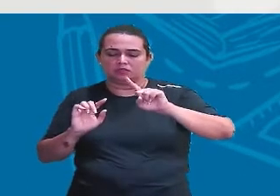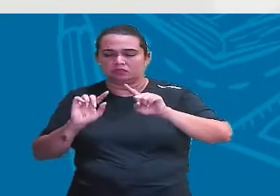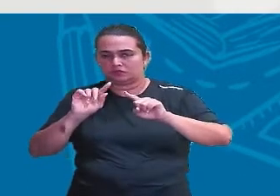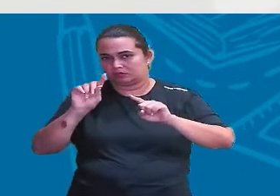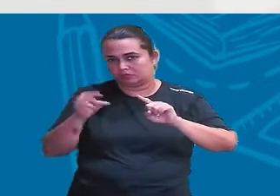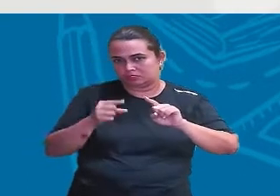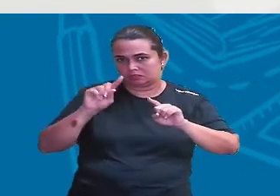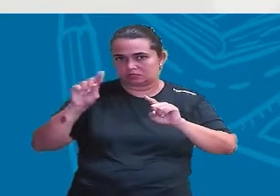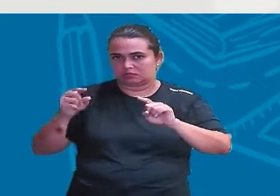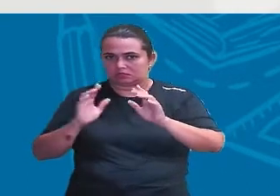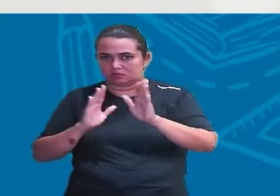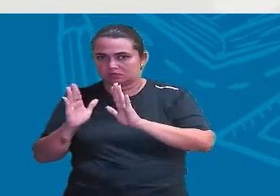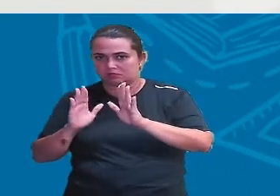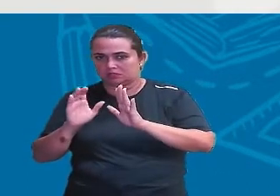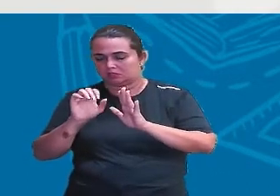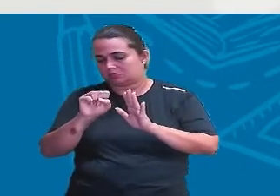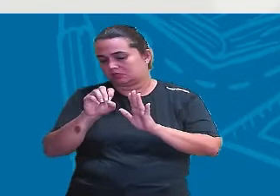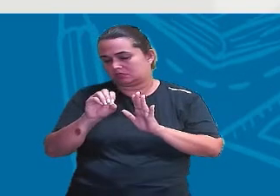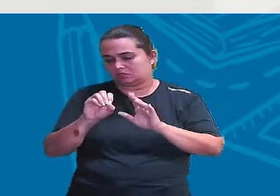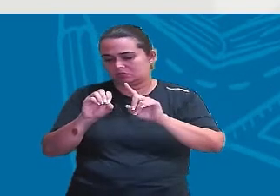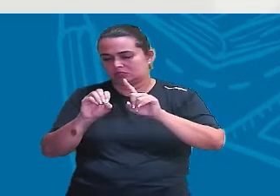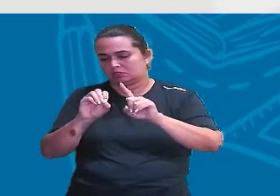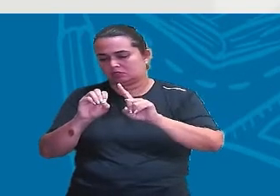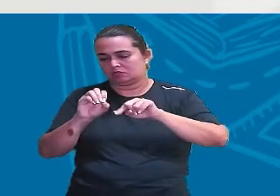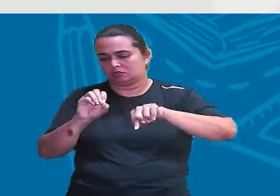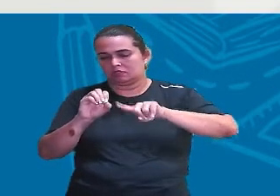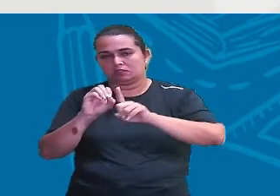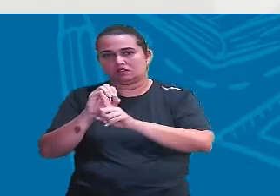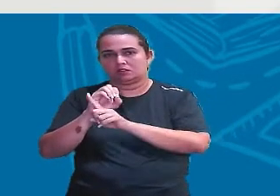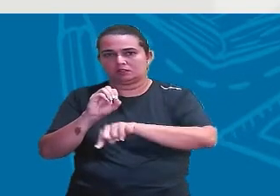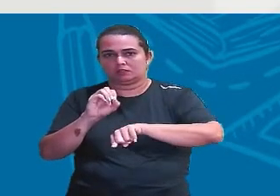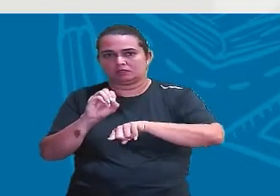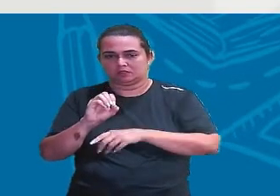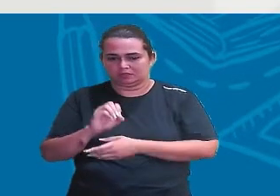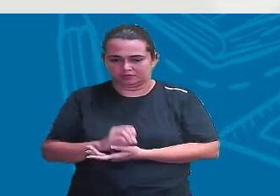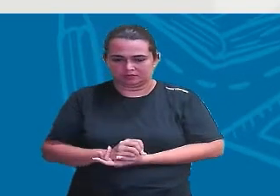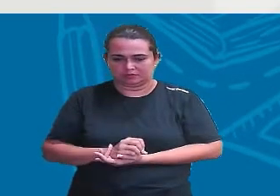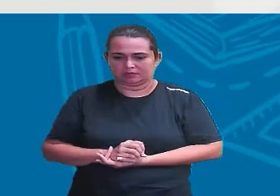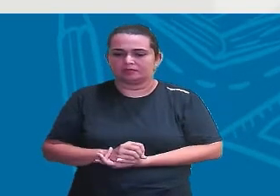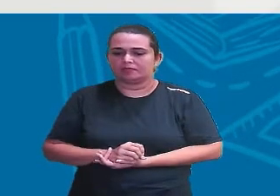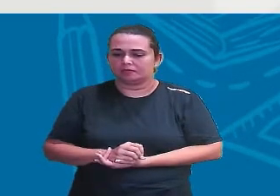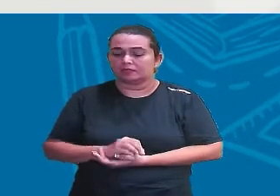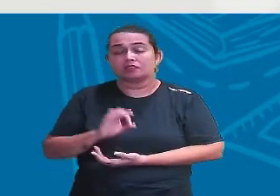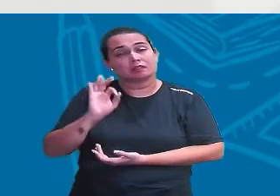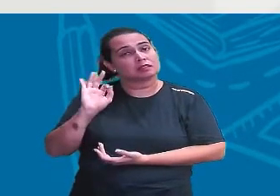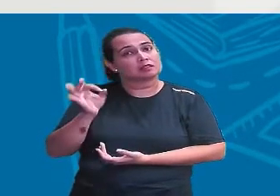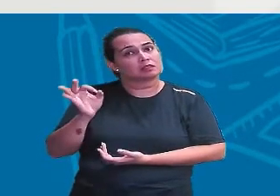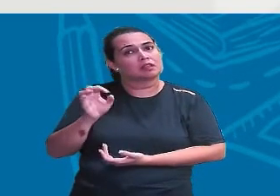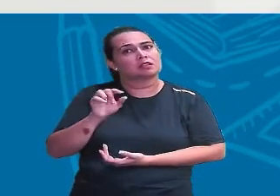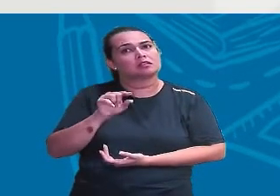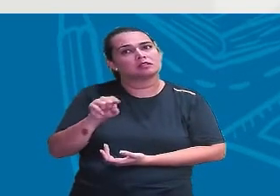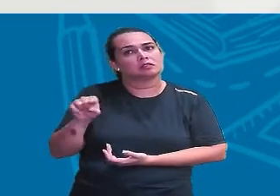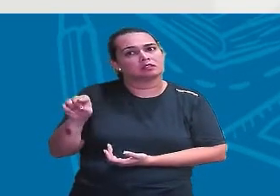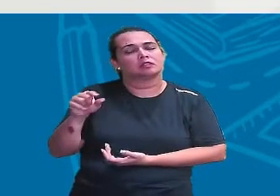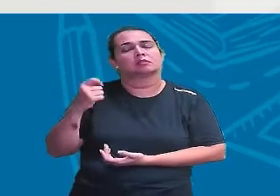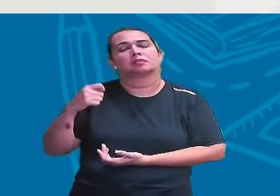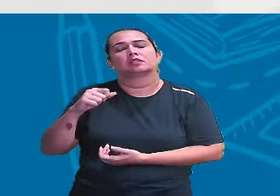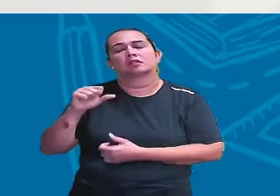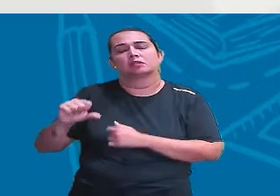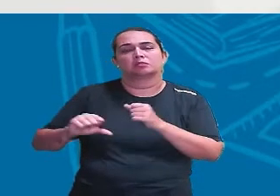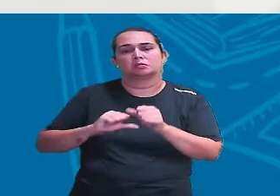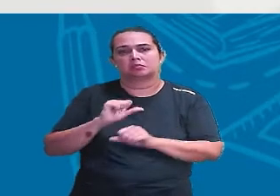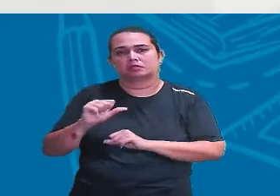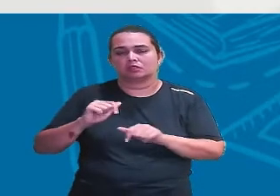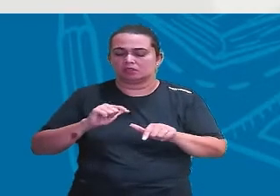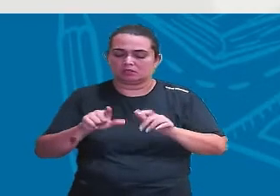interesting points. De fato, assim você precisa mudar seu trabalho de pesquisa, mostrando alguns pontos